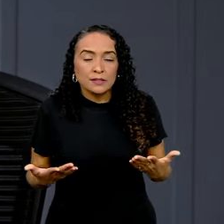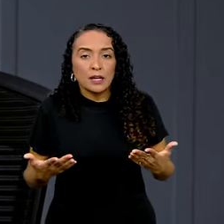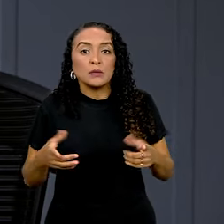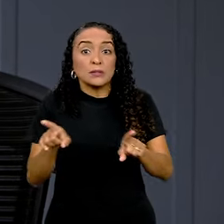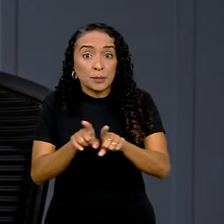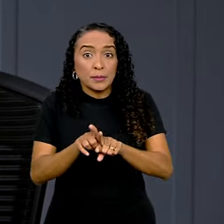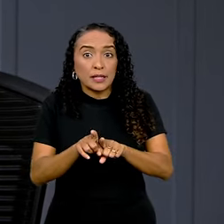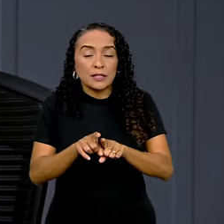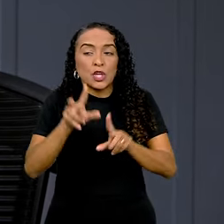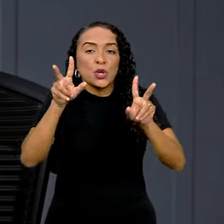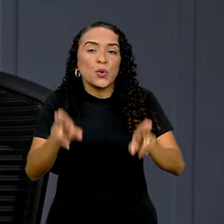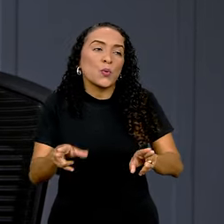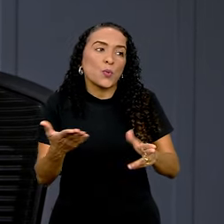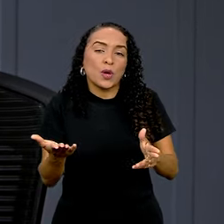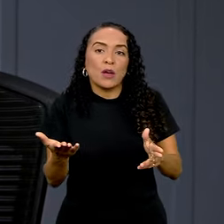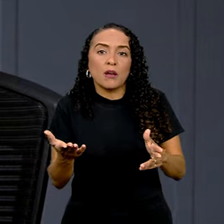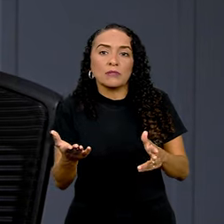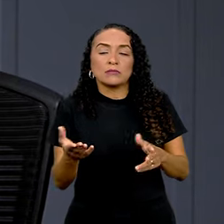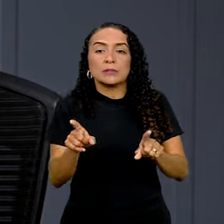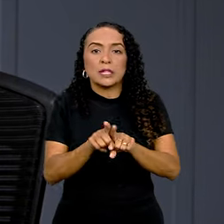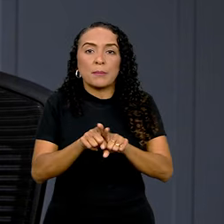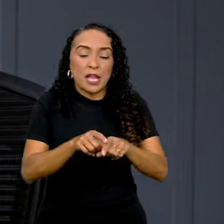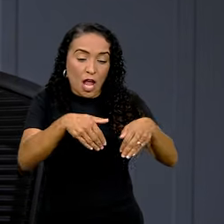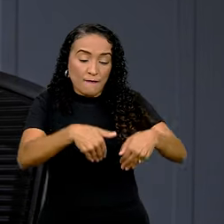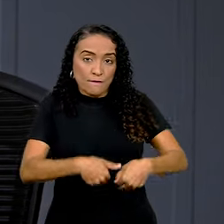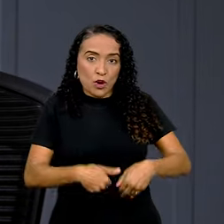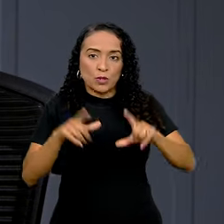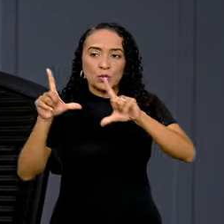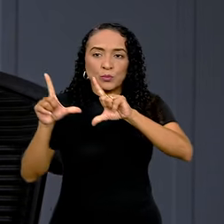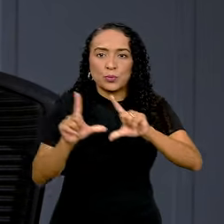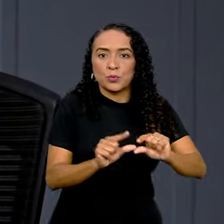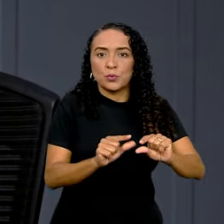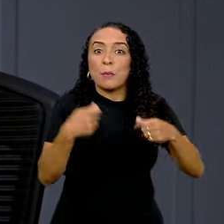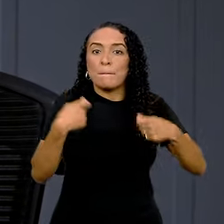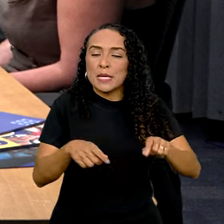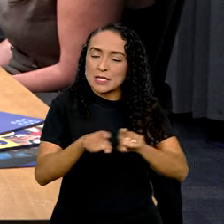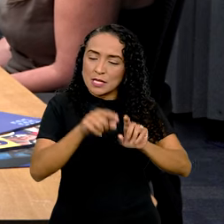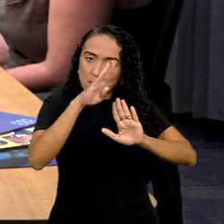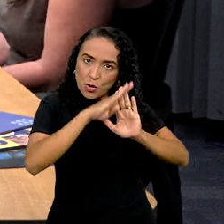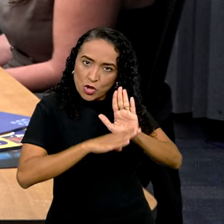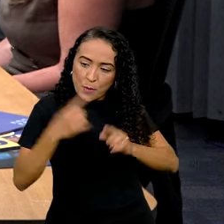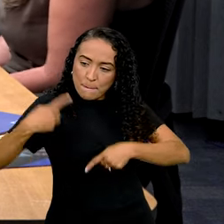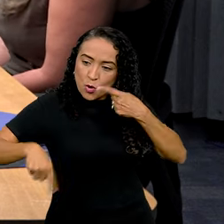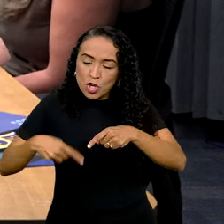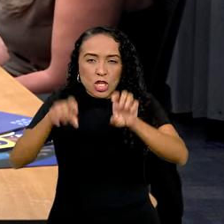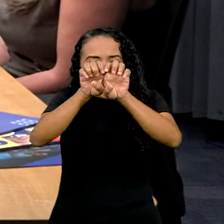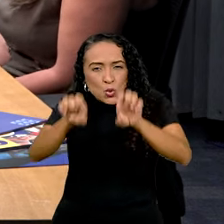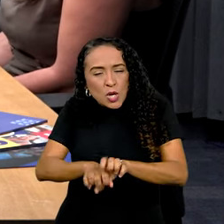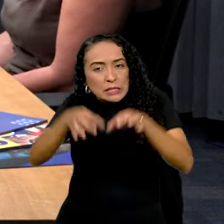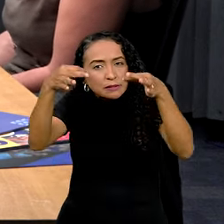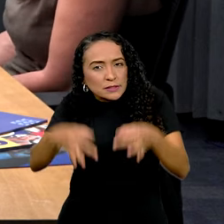Eh e também assim como a redução da Fome precisamos de programas e políticas